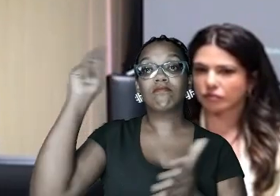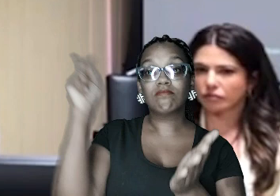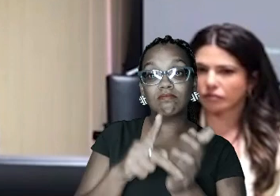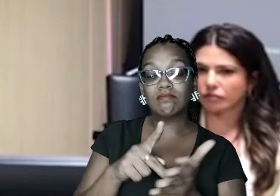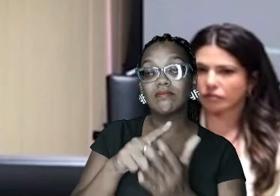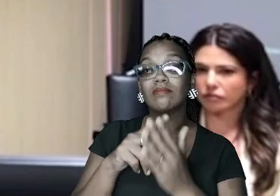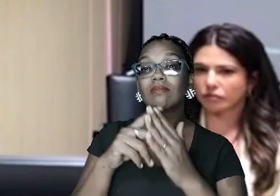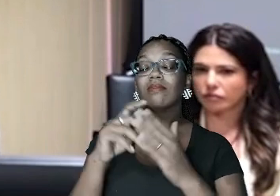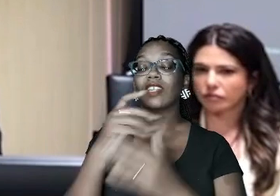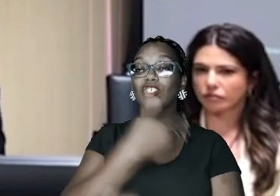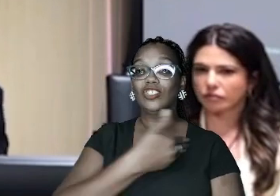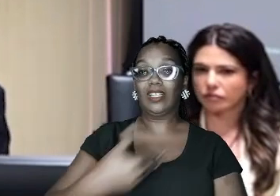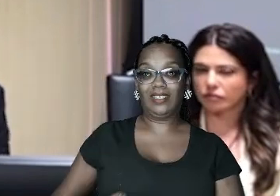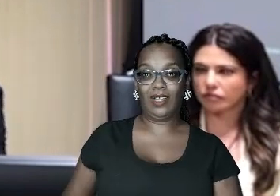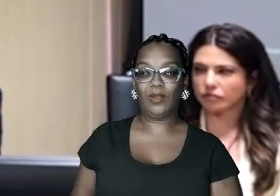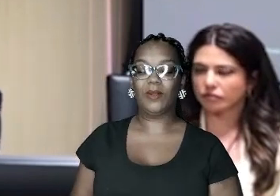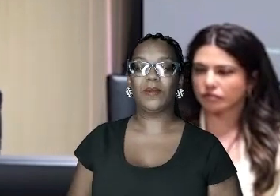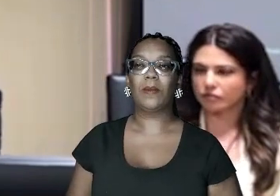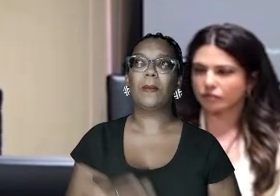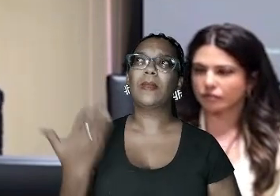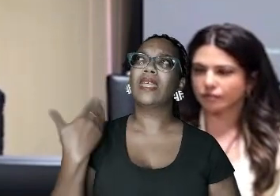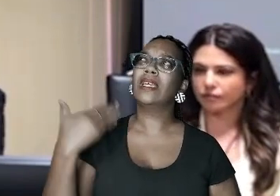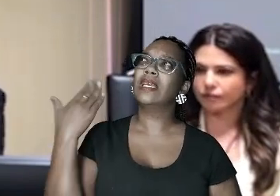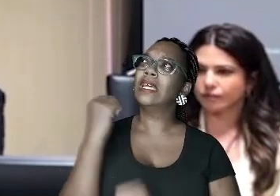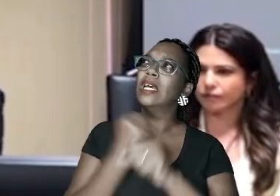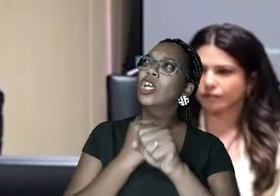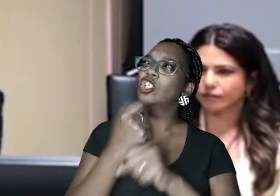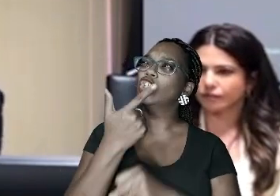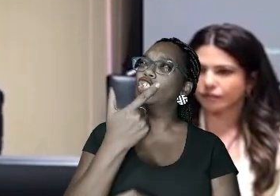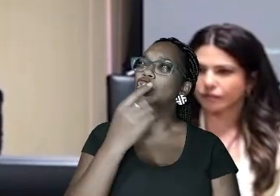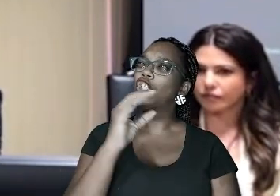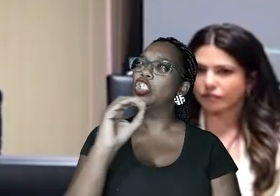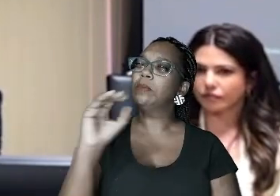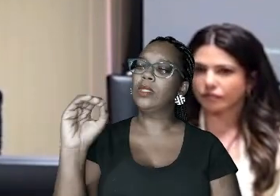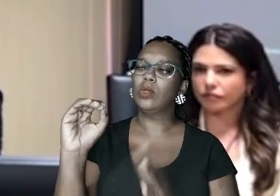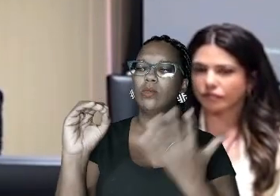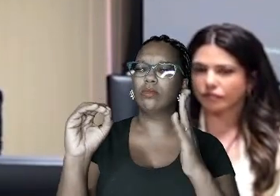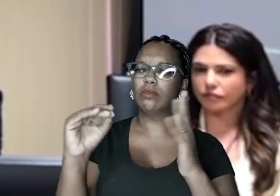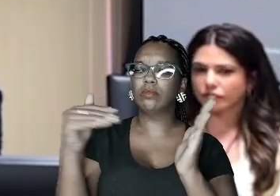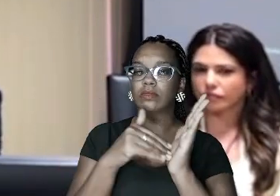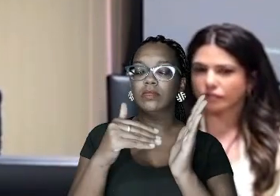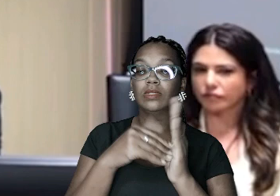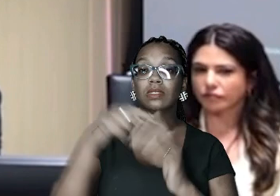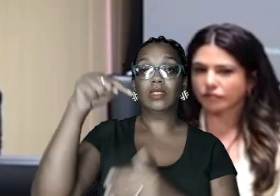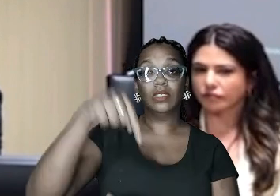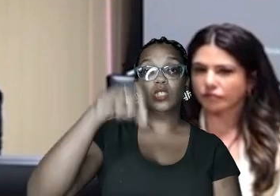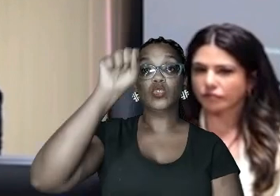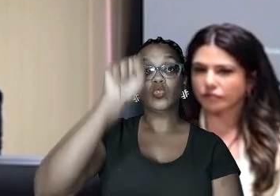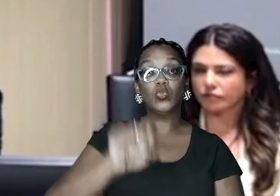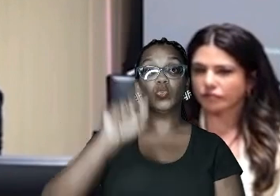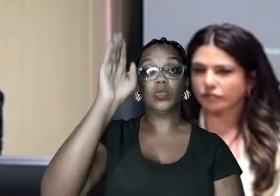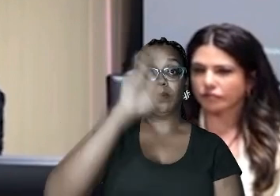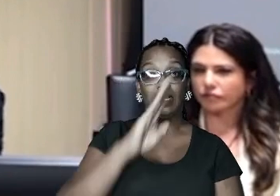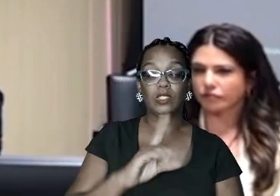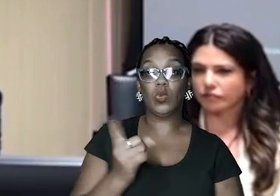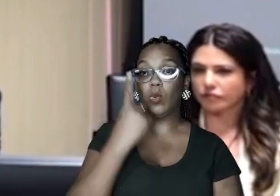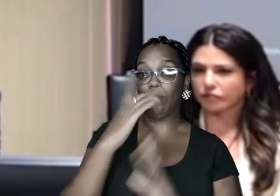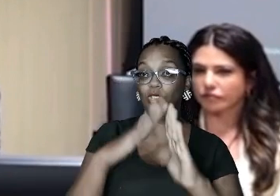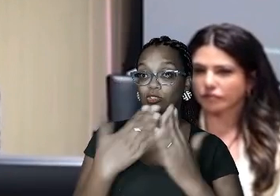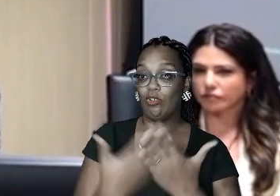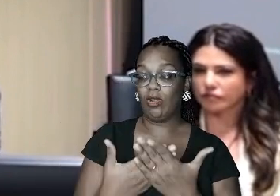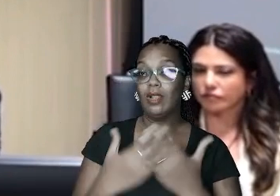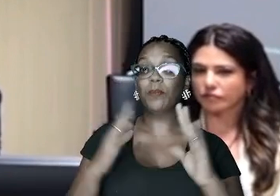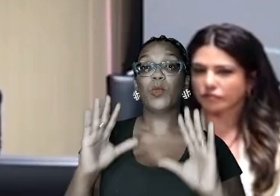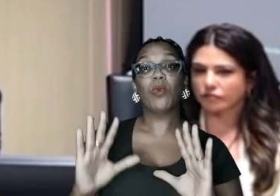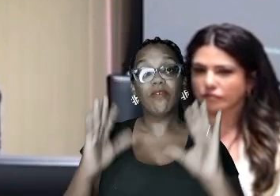nesse regime de inteligência legítimo estatal ali na década de 2000 ainda no final da década de 2000 nós tivemos lá no sul do Brasil